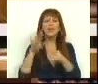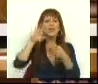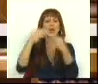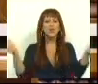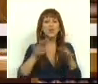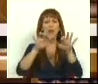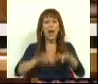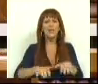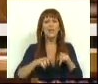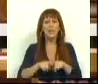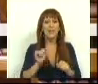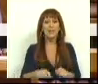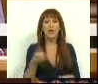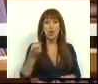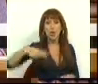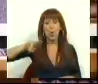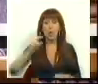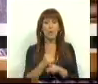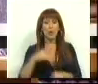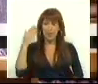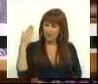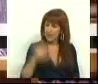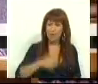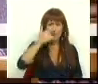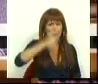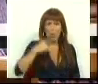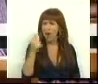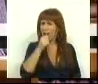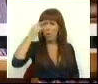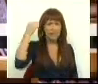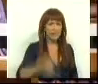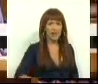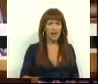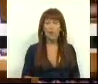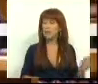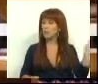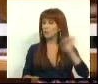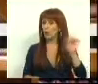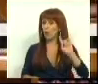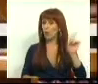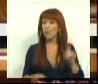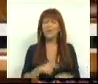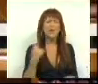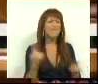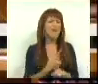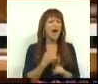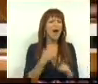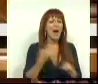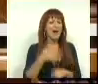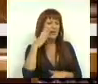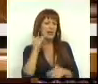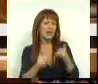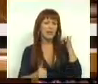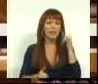da Assembleia das Nações Unidas justamente sobre o direito humano à água e não nas sucessivas tentativas